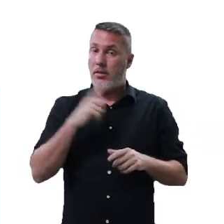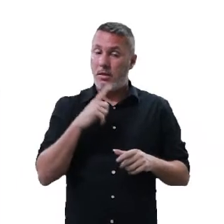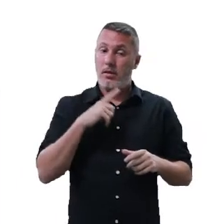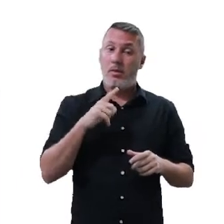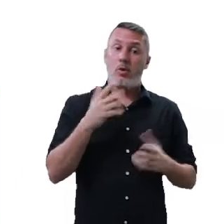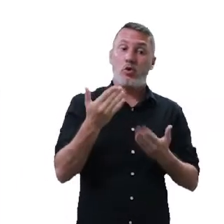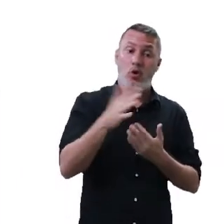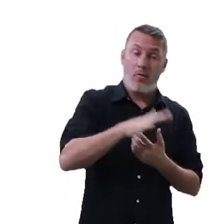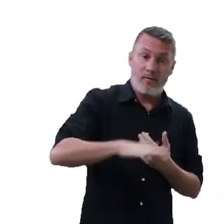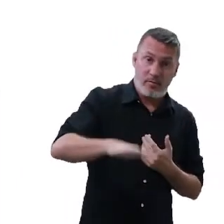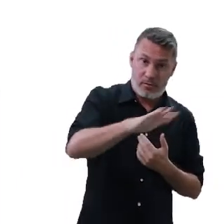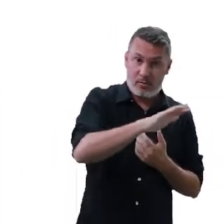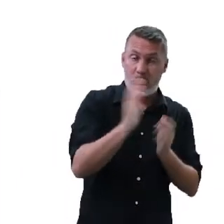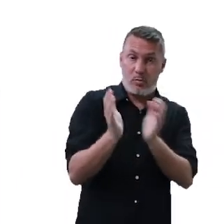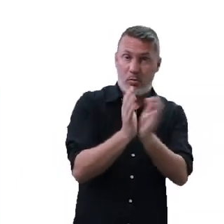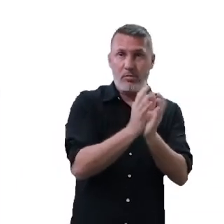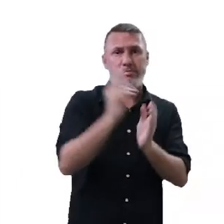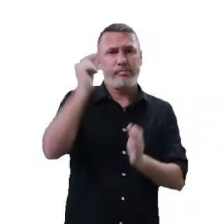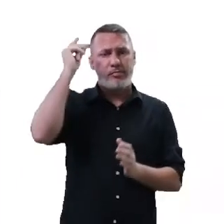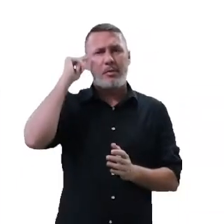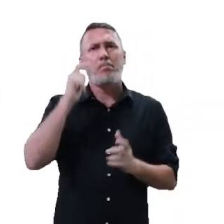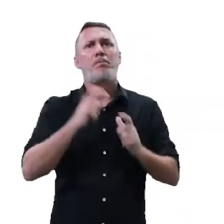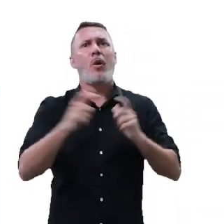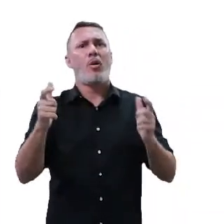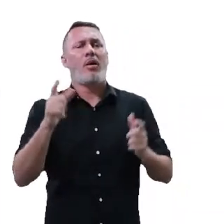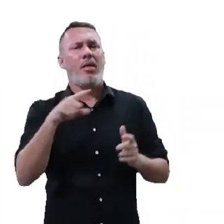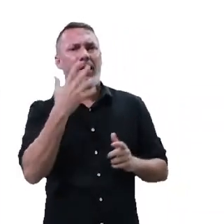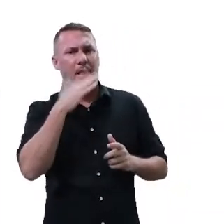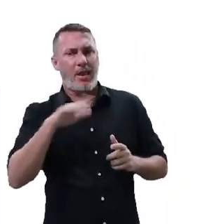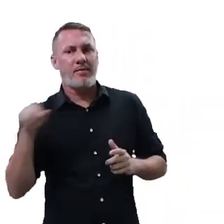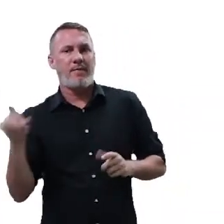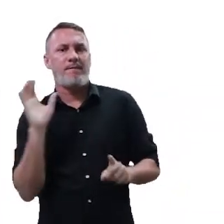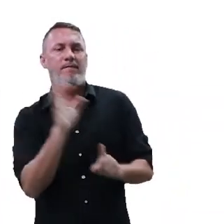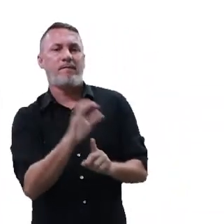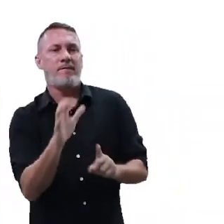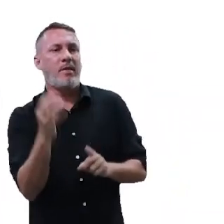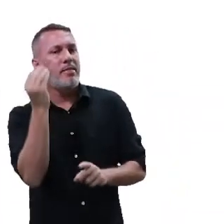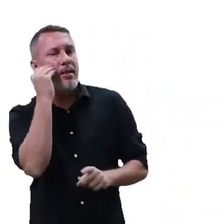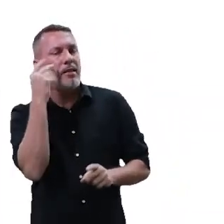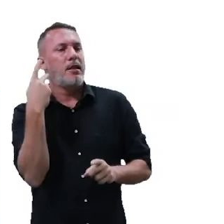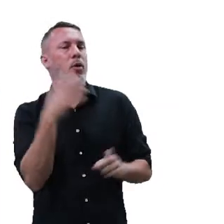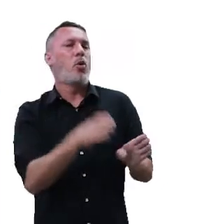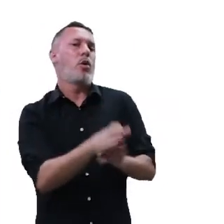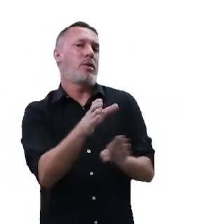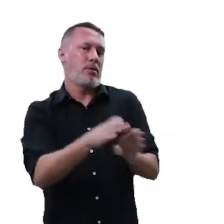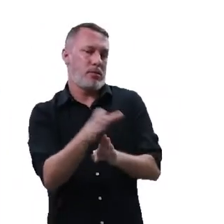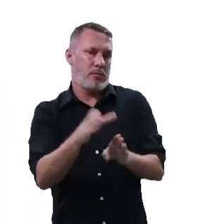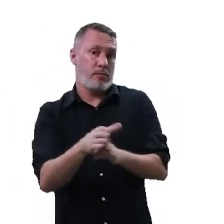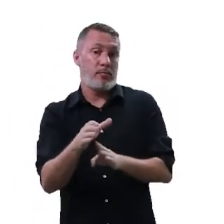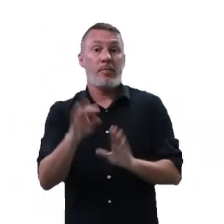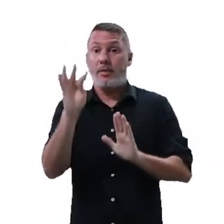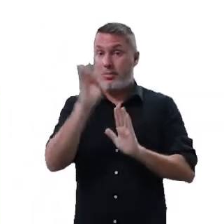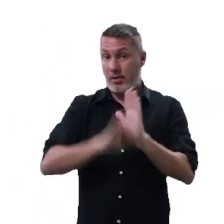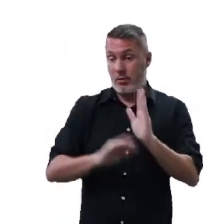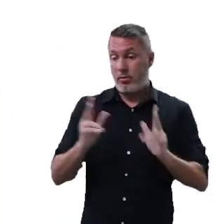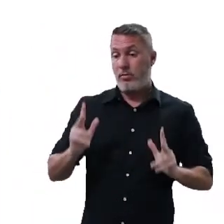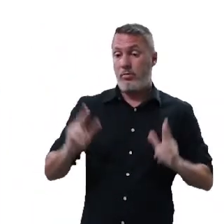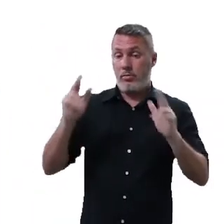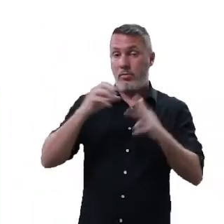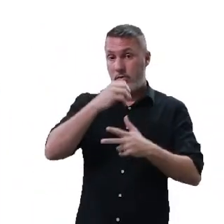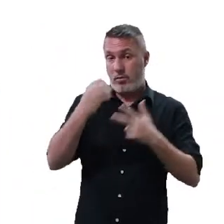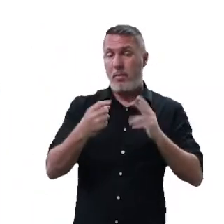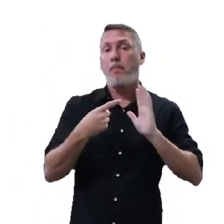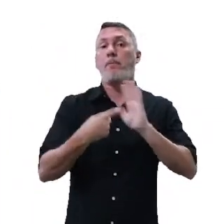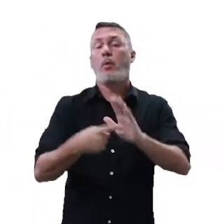É sobretudo a esses jovens, muitos, quase crianças, que ele tenta imprimir sua orientação. O